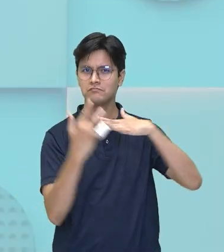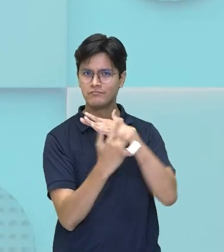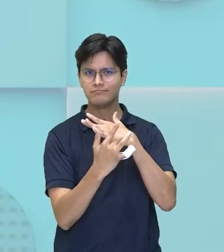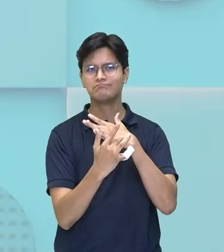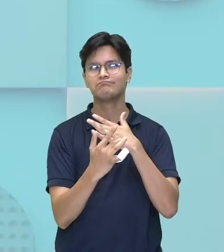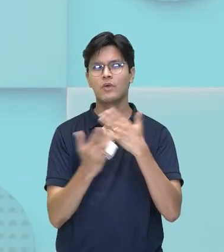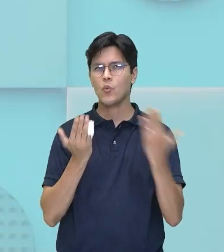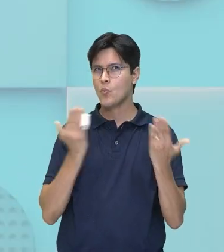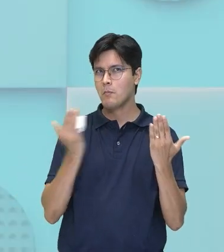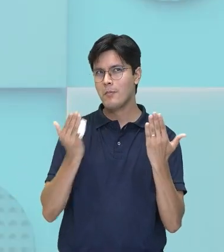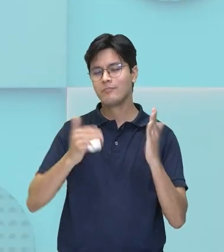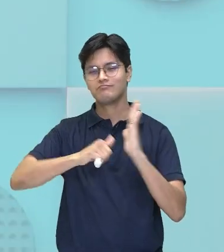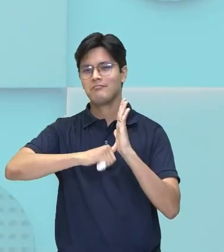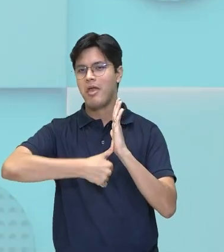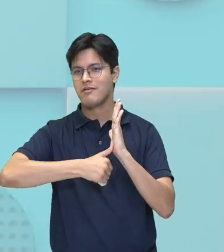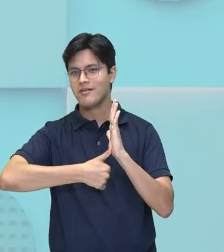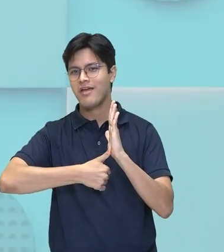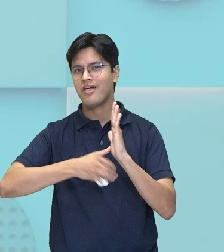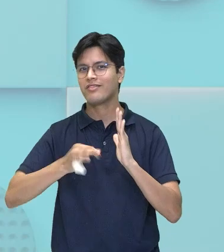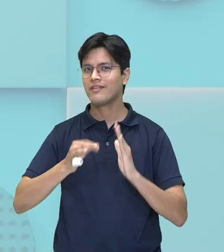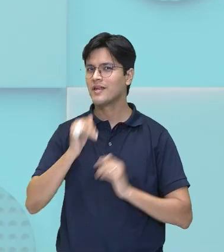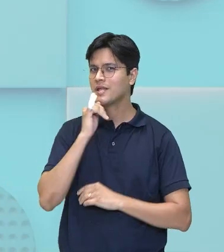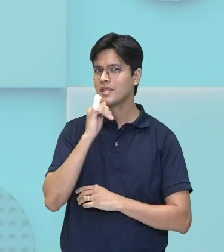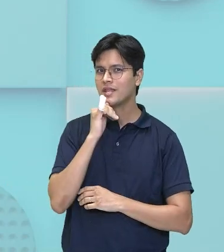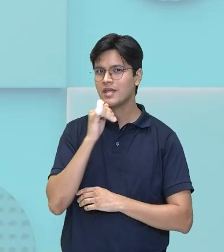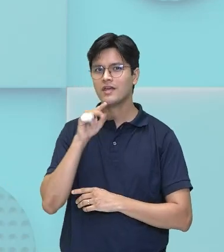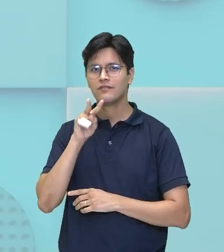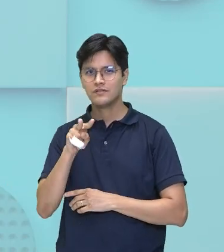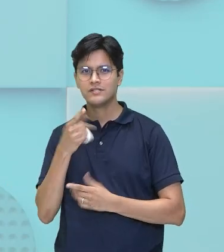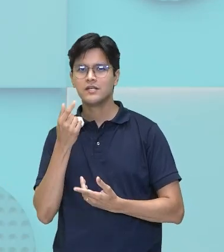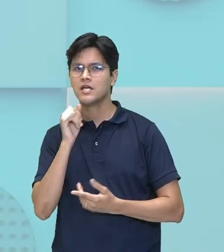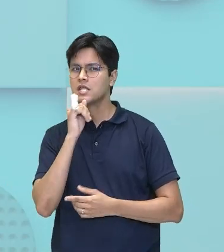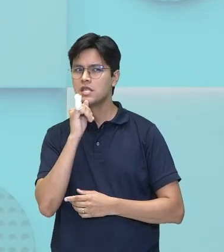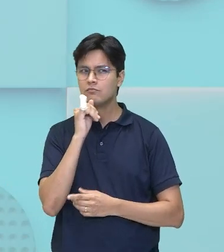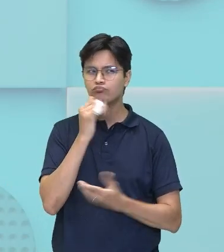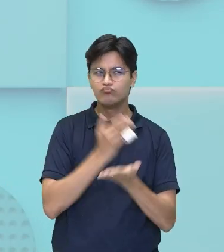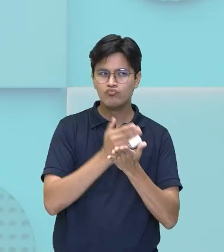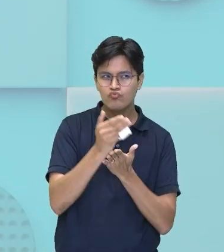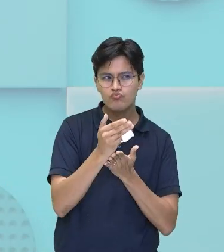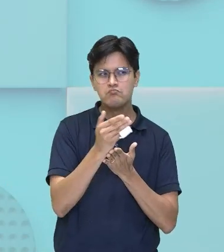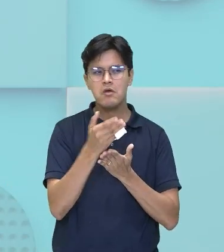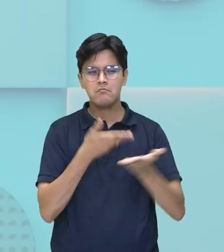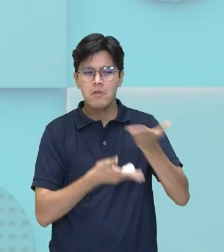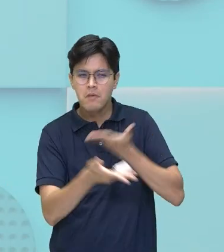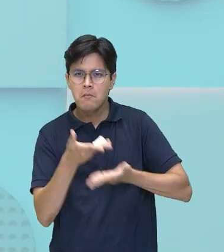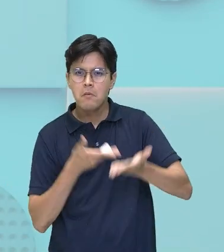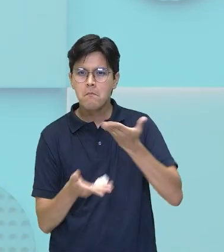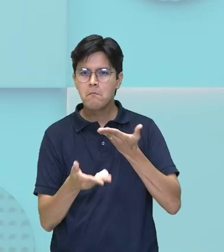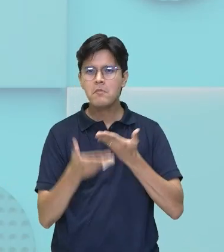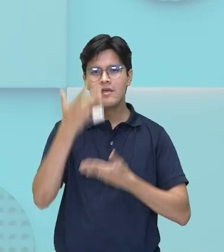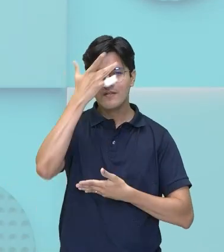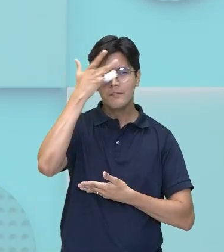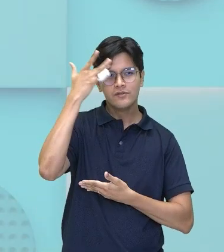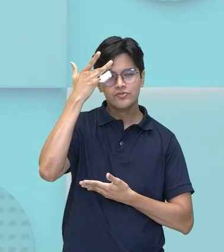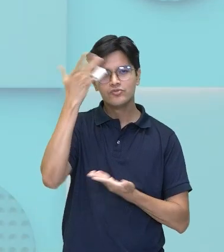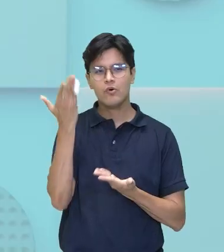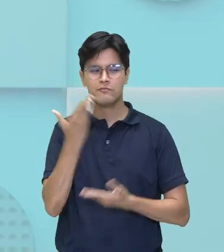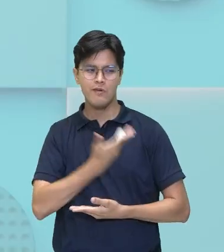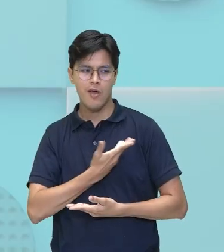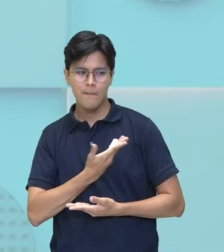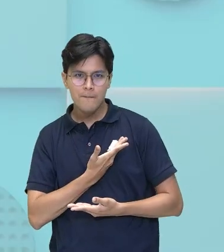você conhece uma pessoa, gosta da pessoa, ele fez uma amizade, imediatamente o que a gente faz? Ah, qual é a tua rede social? A gente pede logo. E aí essa pessoa diz, não